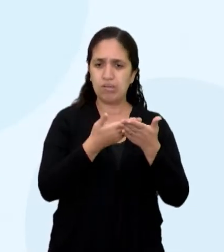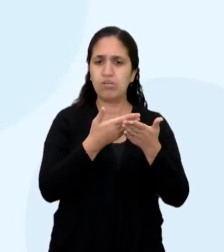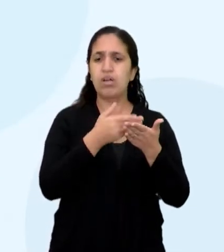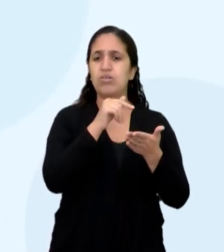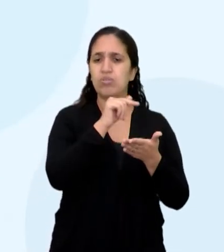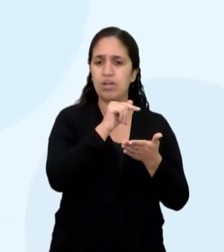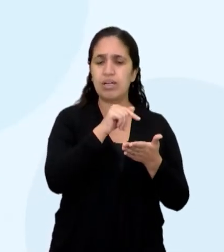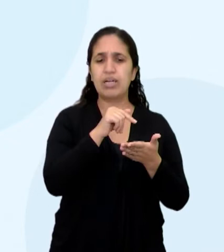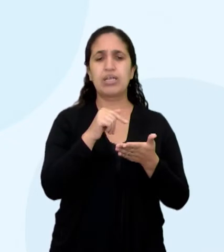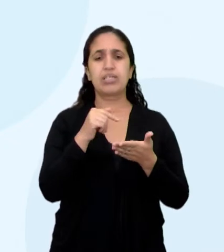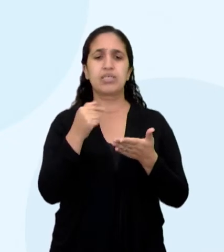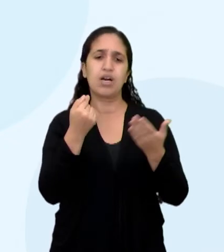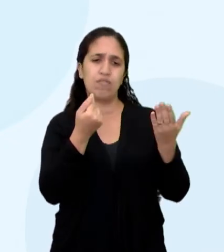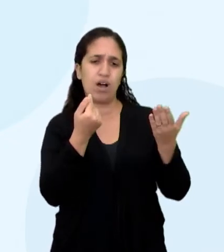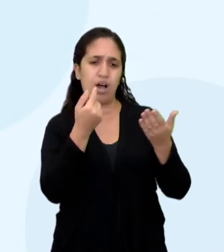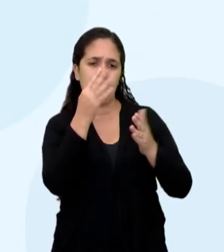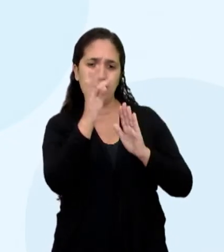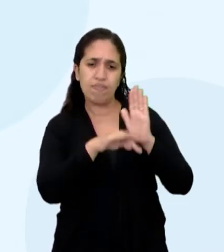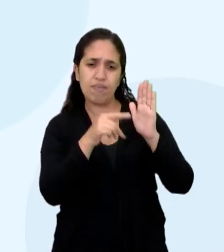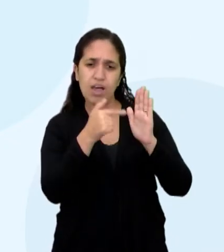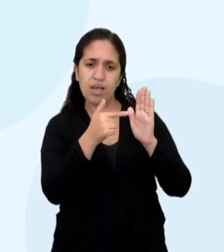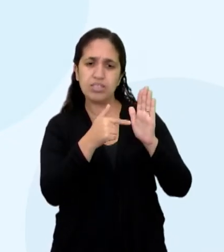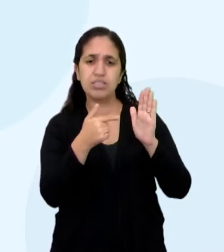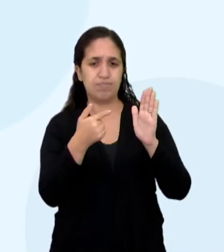sobre, fazendo a tese dele em cima disso, a